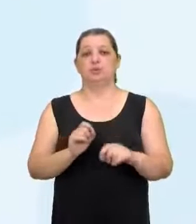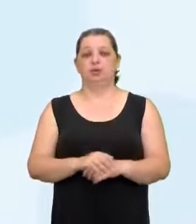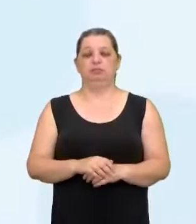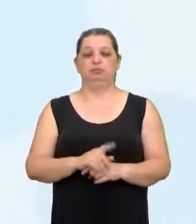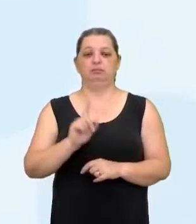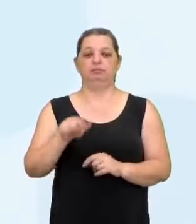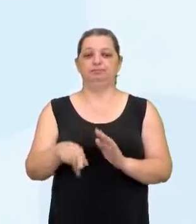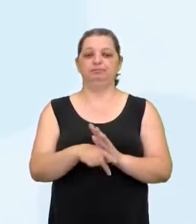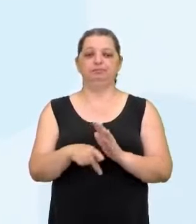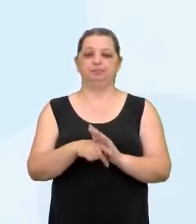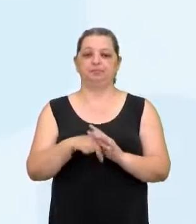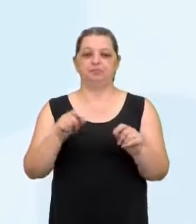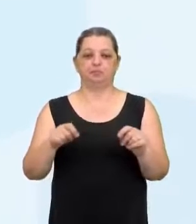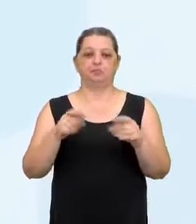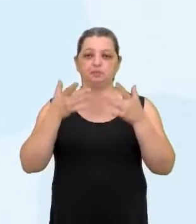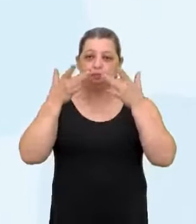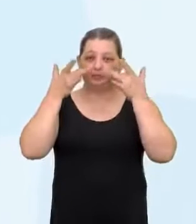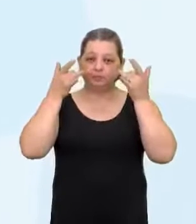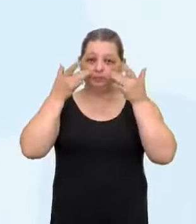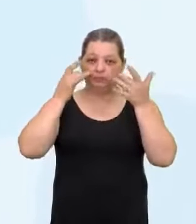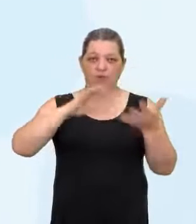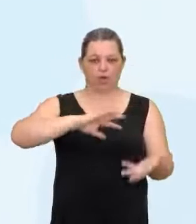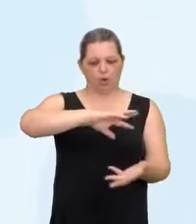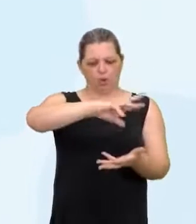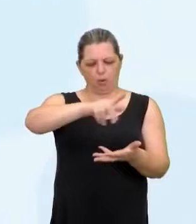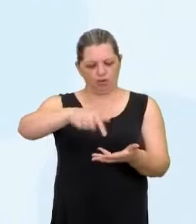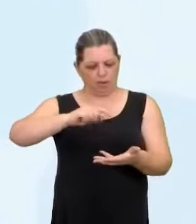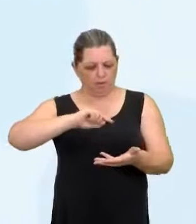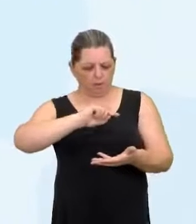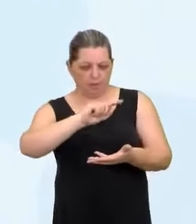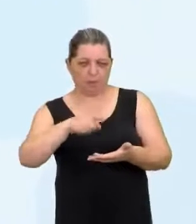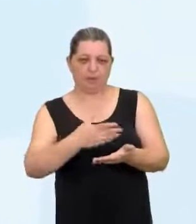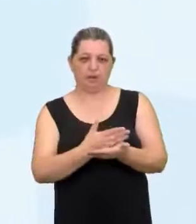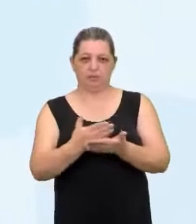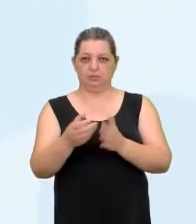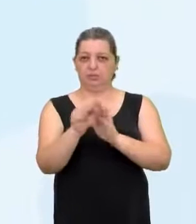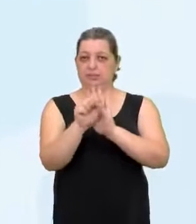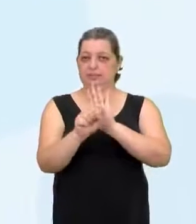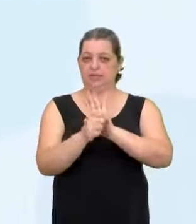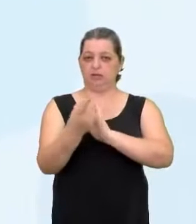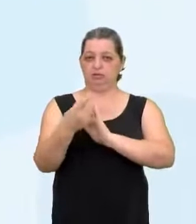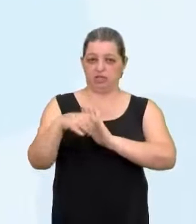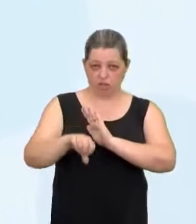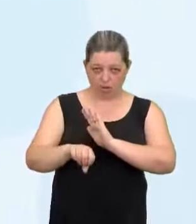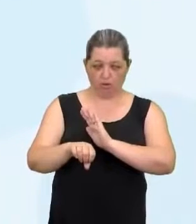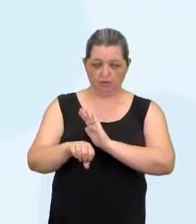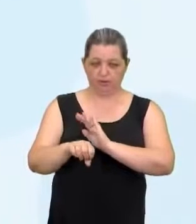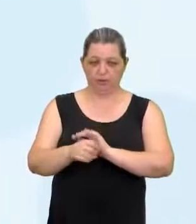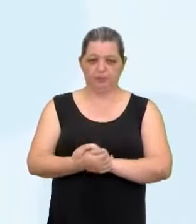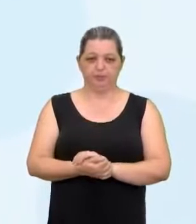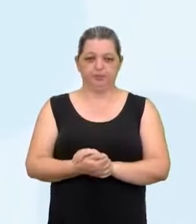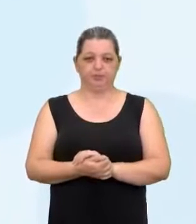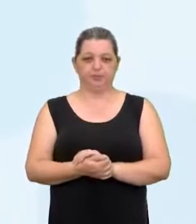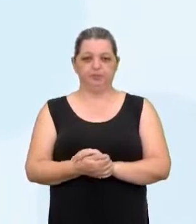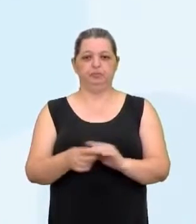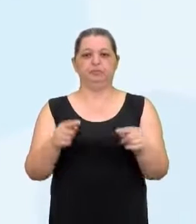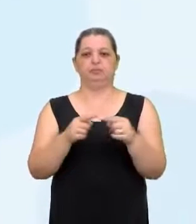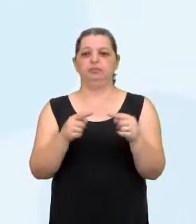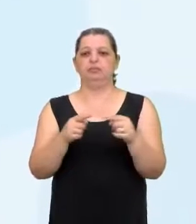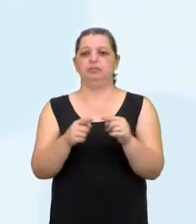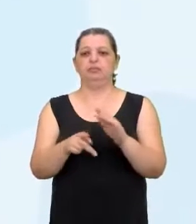uma das vertentes do teatro realizada em todo o mundo. Teve seu início no século XIX, em conformidade com os